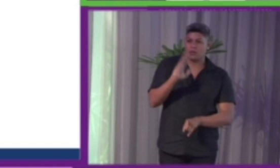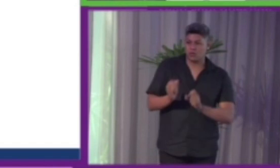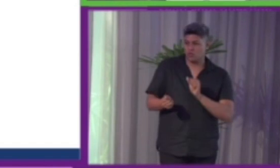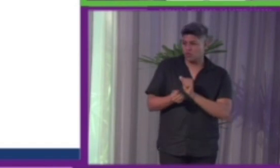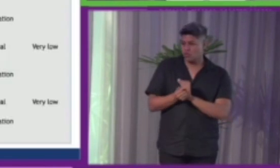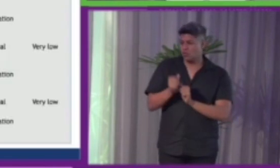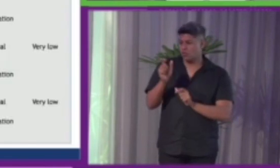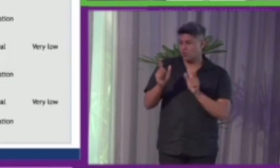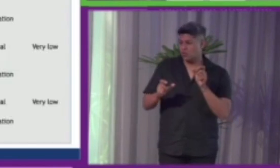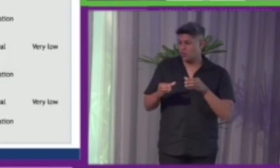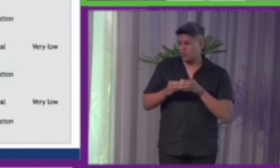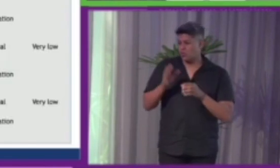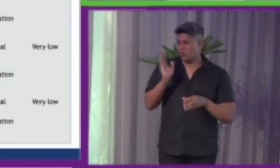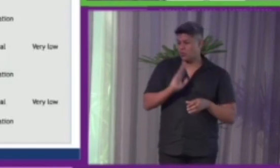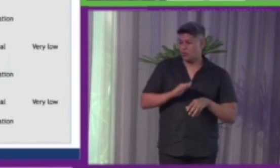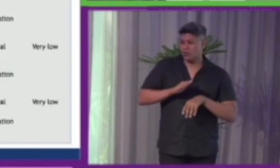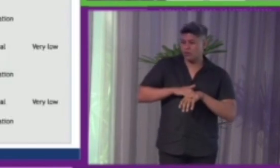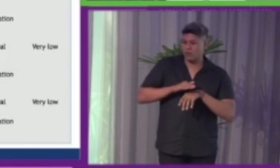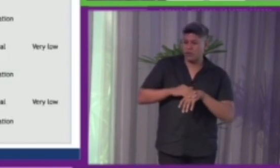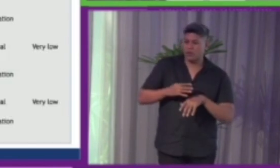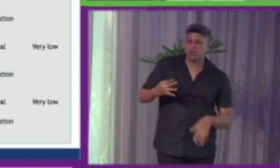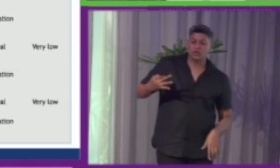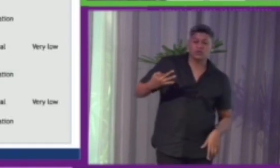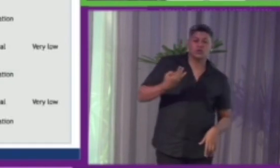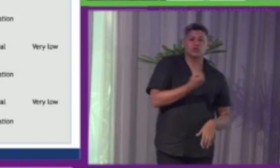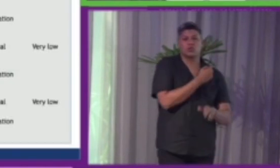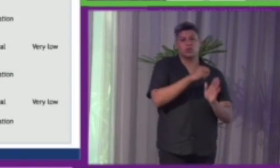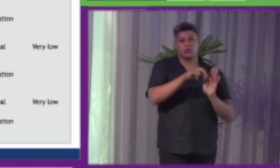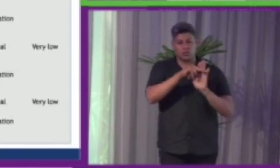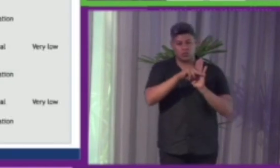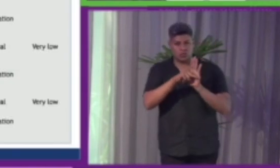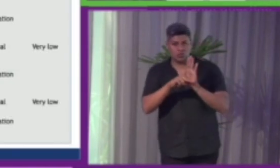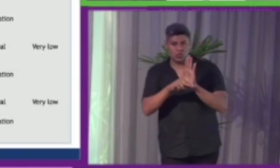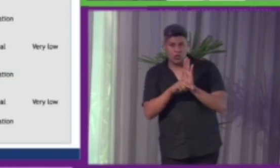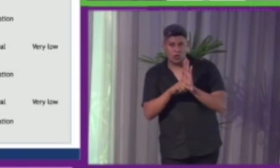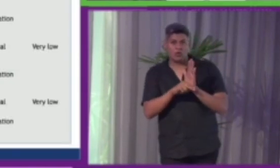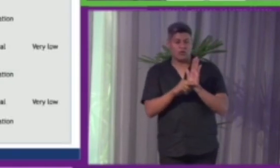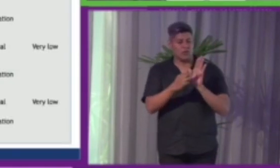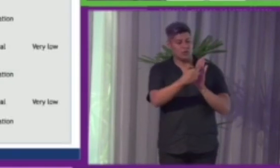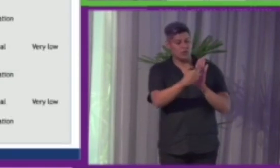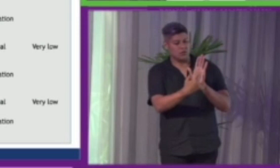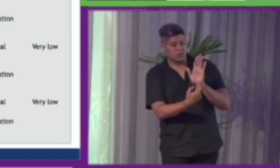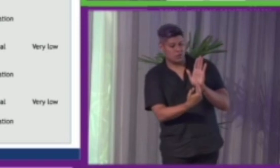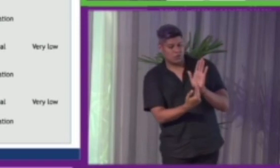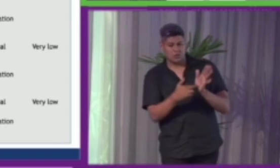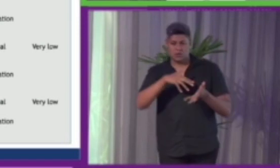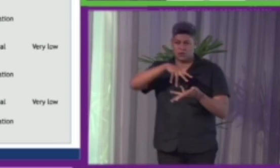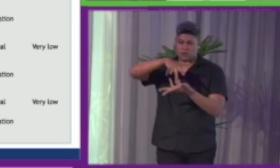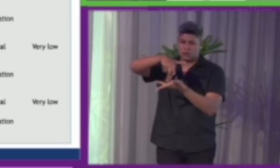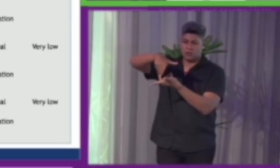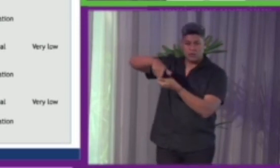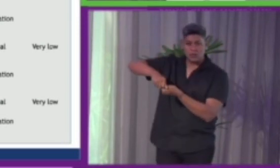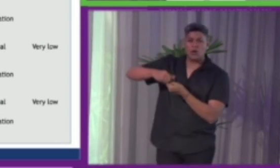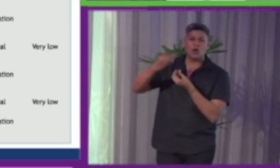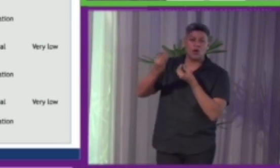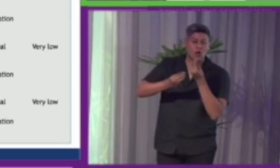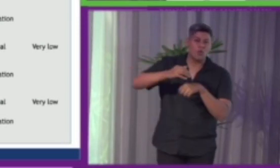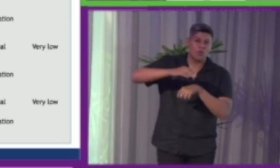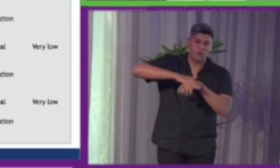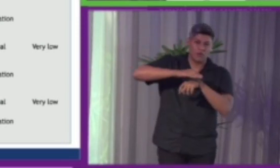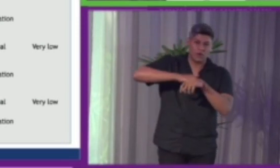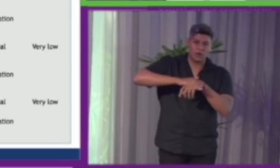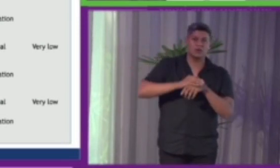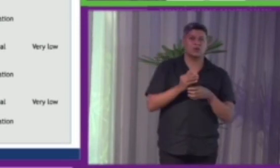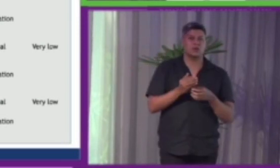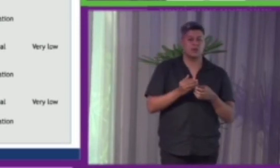Brasileiro, onde a gente fez todas as normas do que uma diretriz, hoje em dia, internacional deve fazer, com revisão sistemática